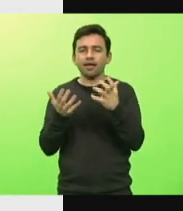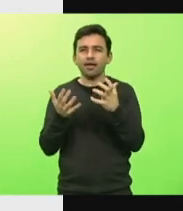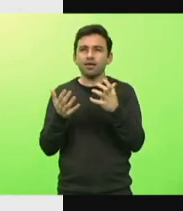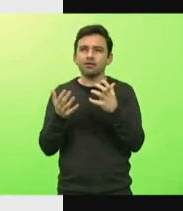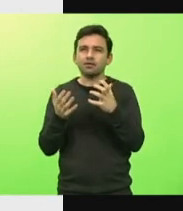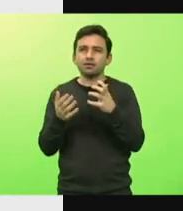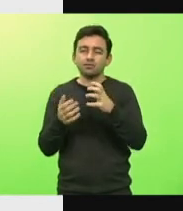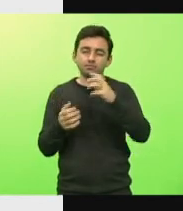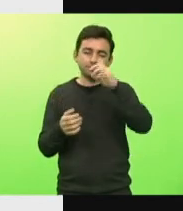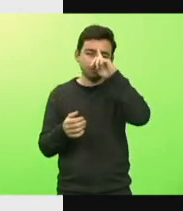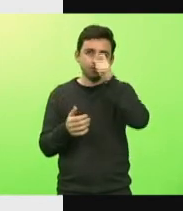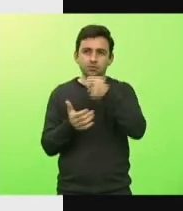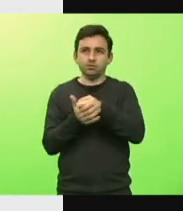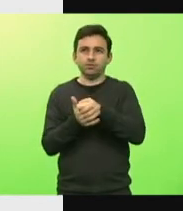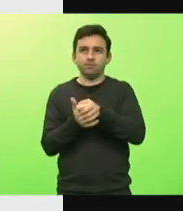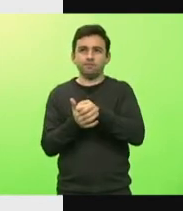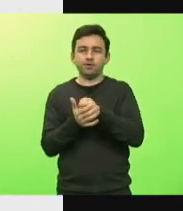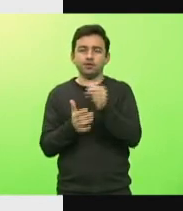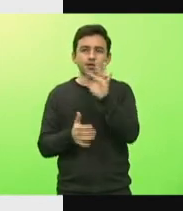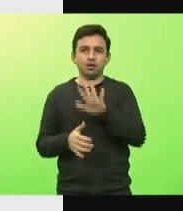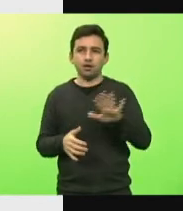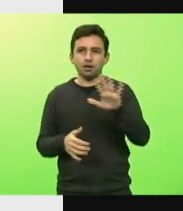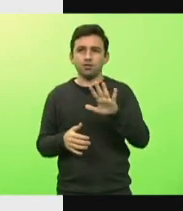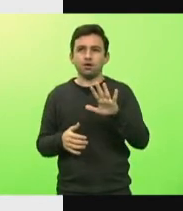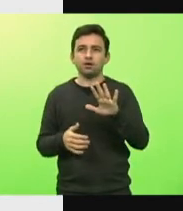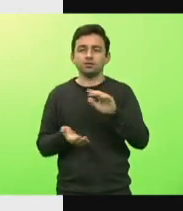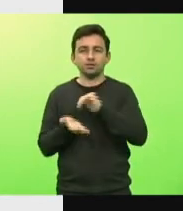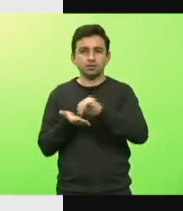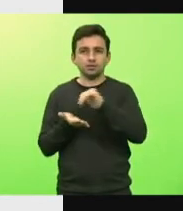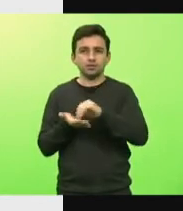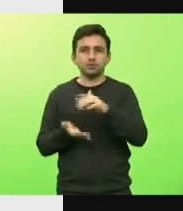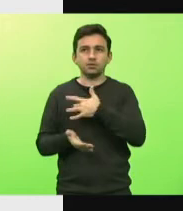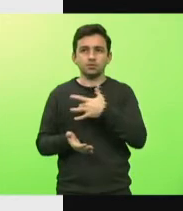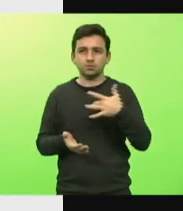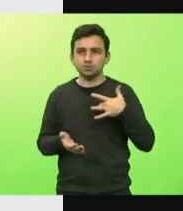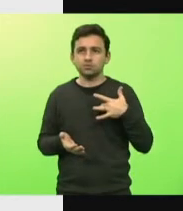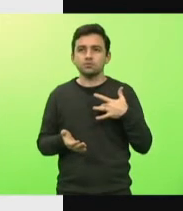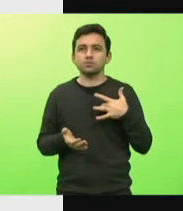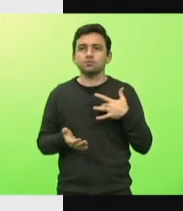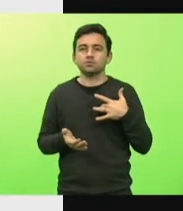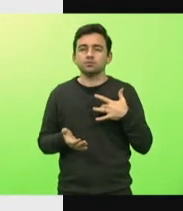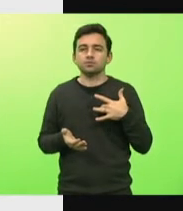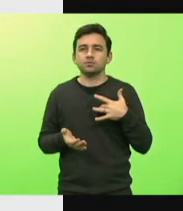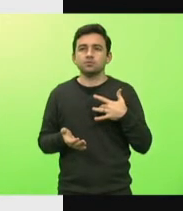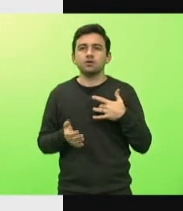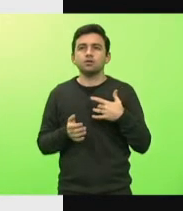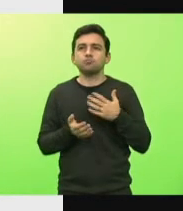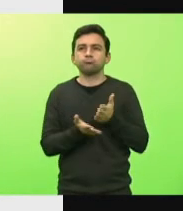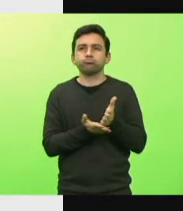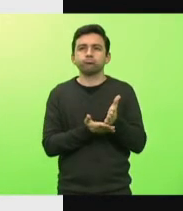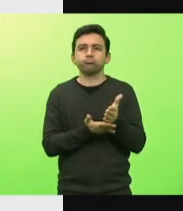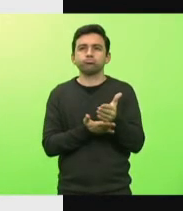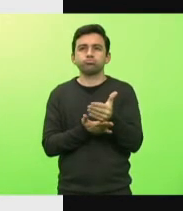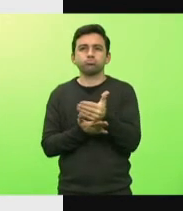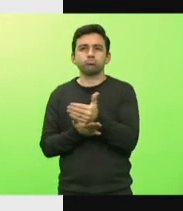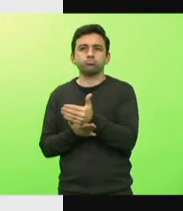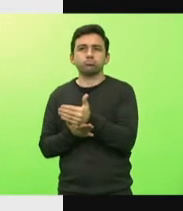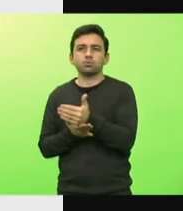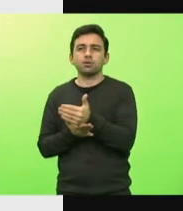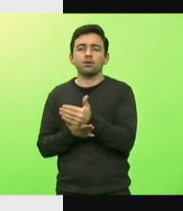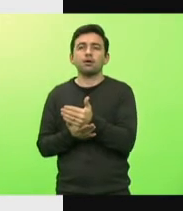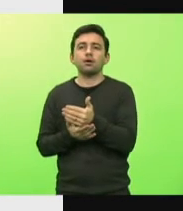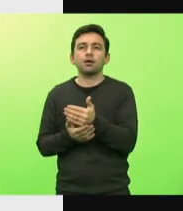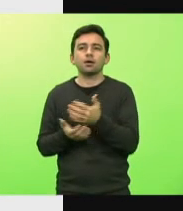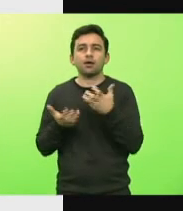a Secretaria de Estado de Saúde, do Estado de Santa Catarina, desviou-se do padrão geral para realização